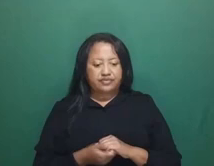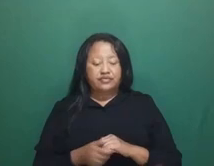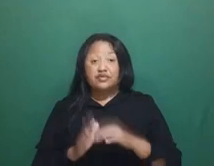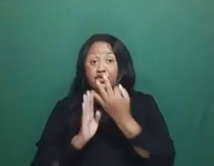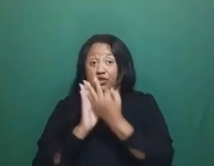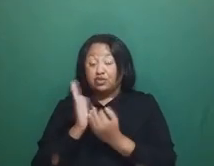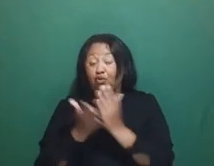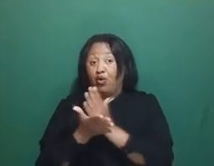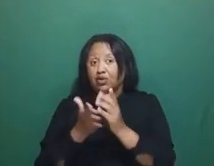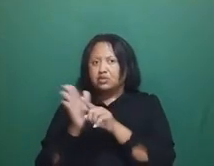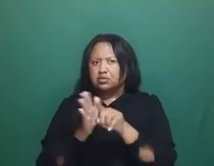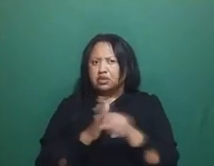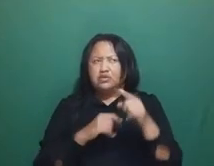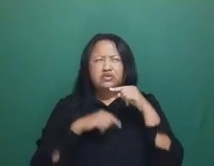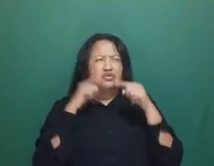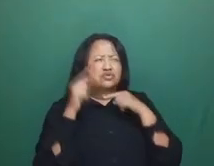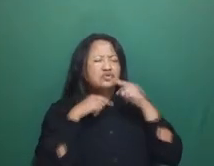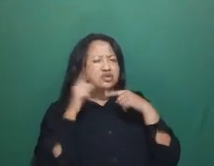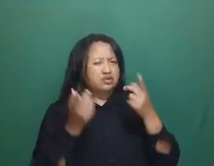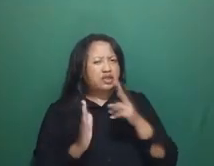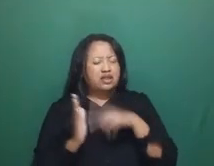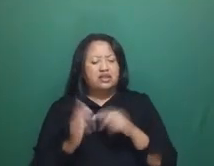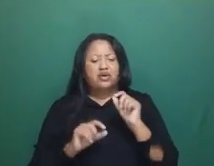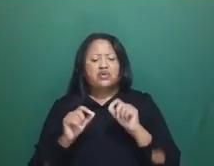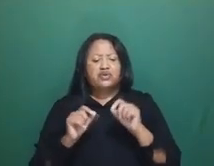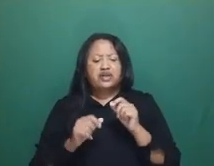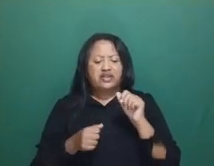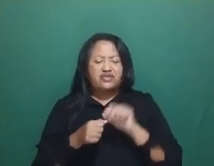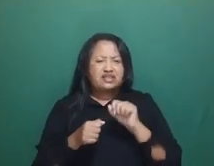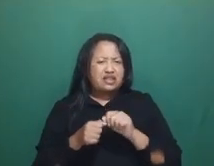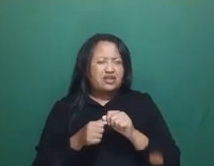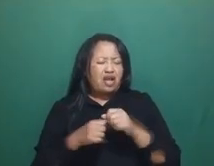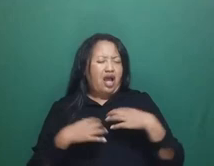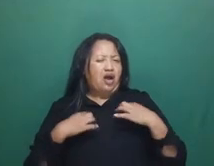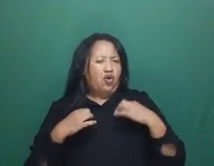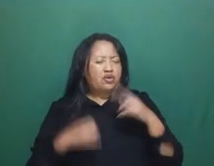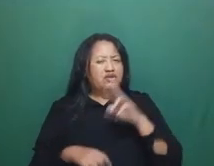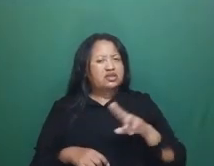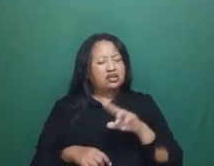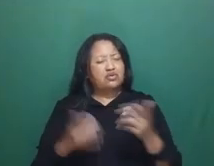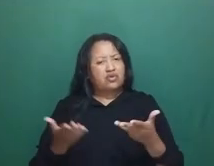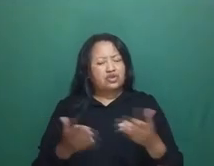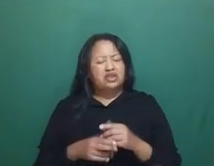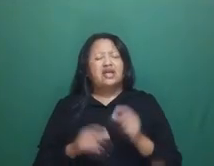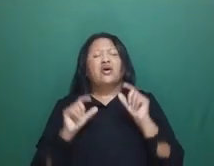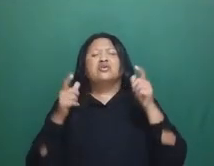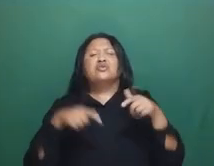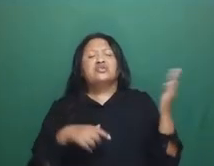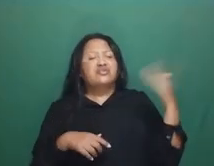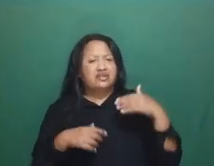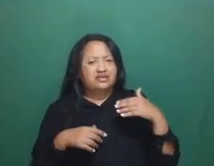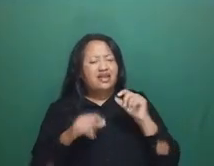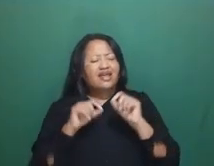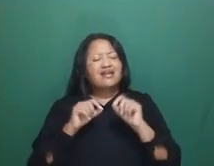começa com alguns questionamentos para o leitor então ele diz assim o que é que tá feita a roupa que você tá usando hoje né e onde ela vem que